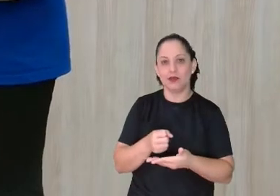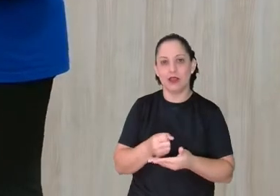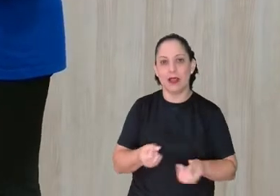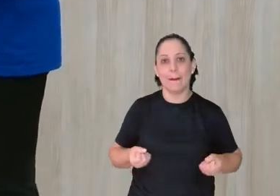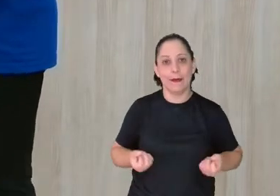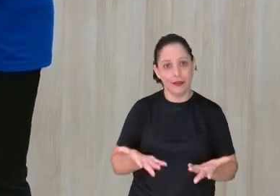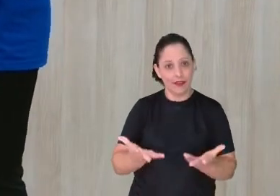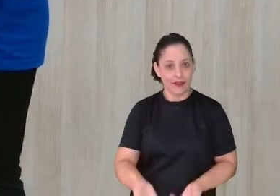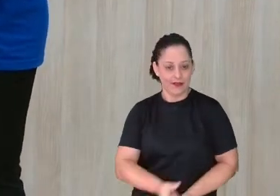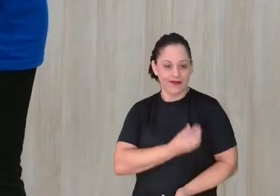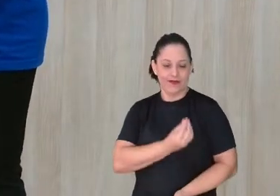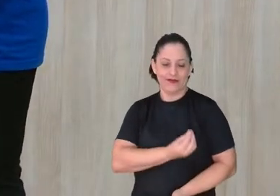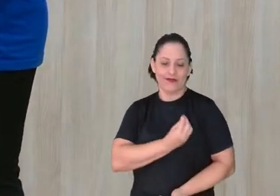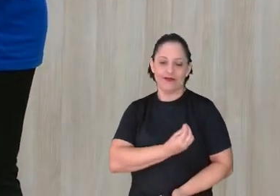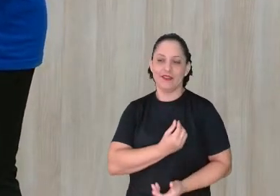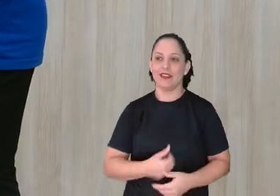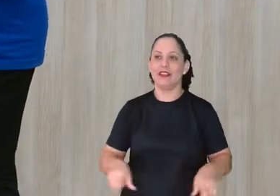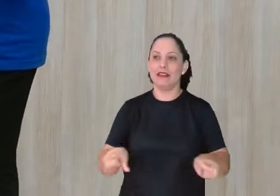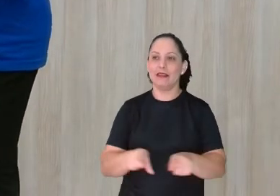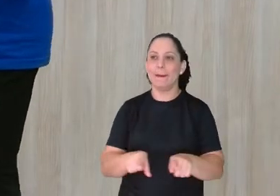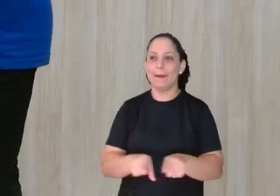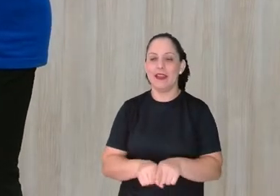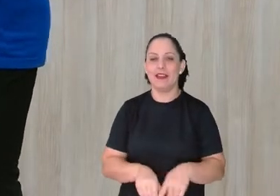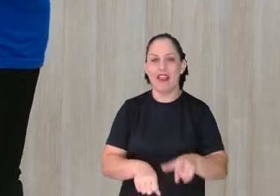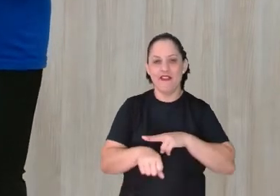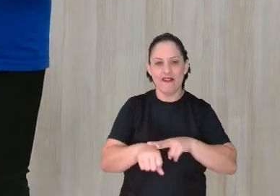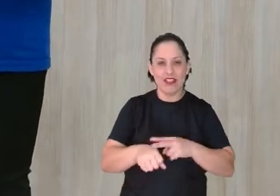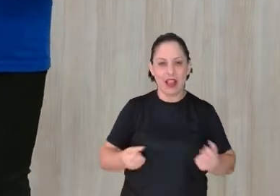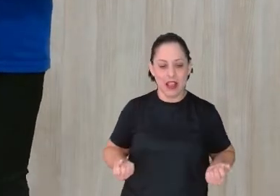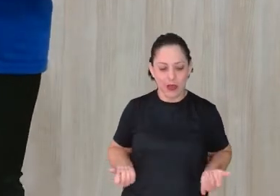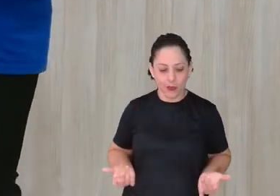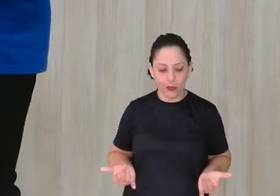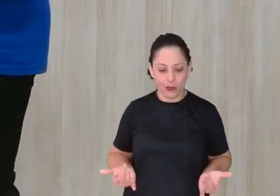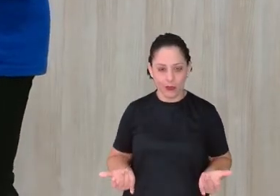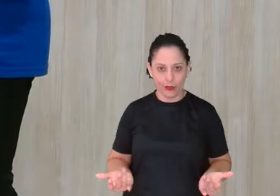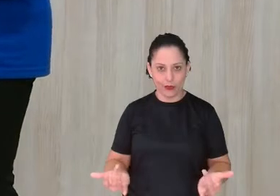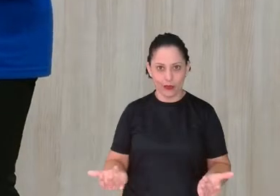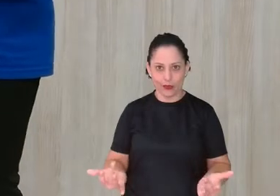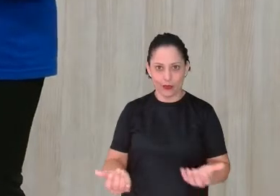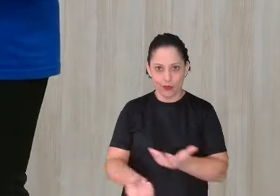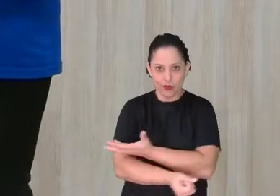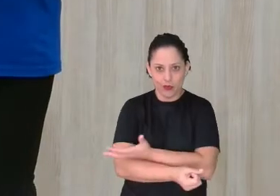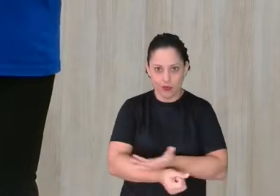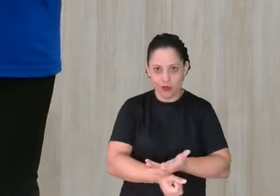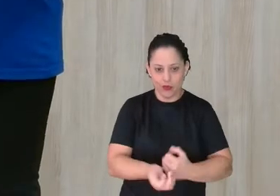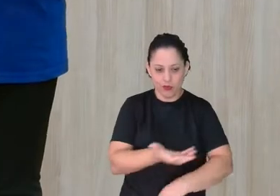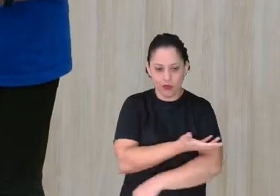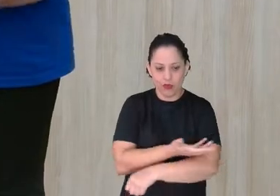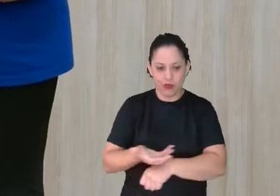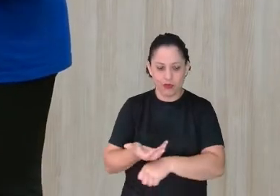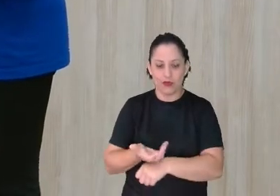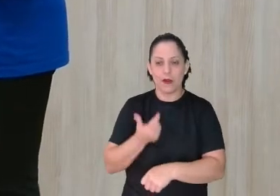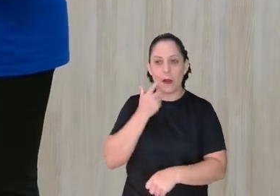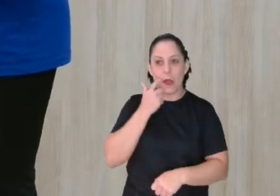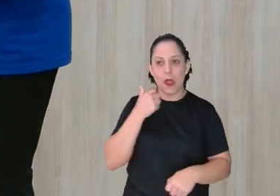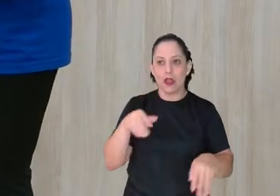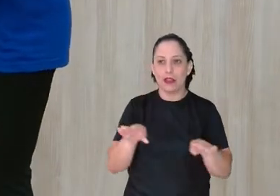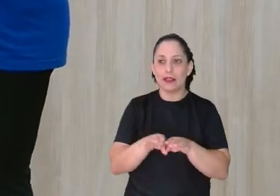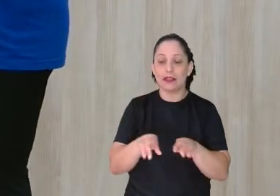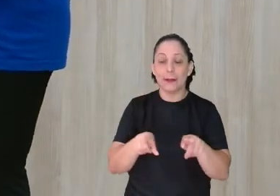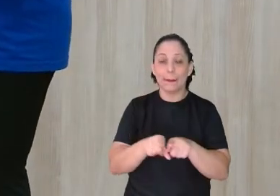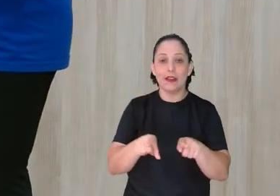vivos. A vegetação é rasteira, uma grande área de vegetação aquática, mata